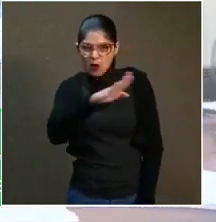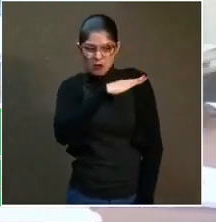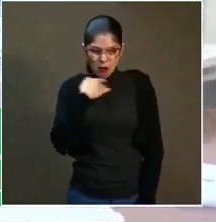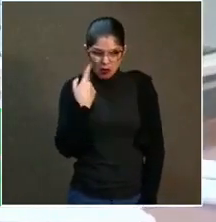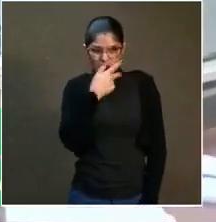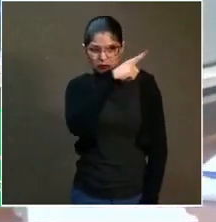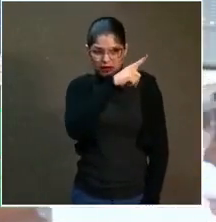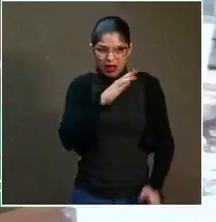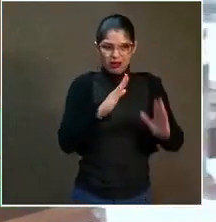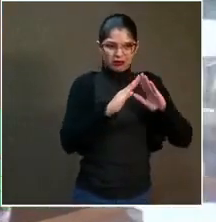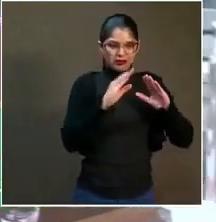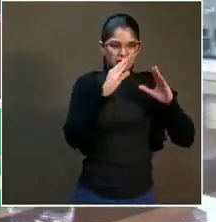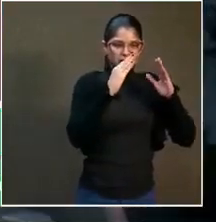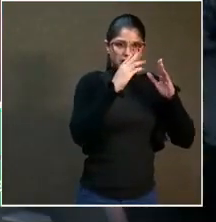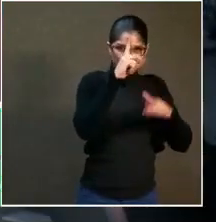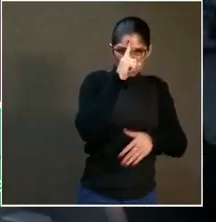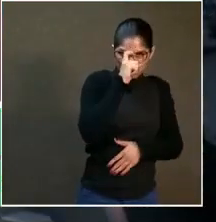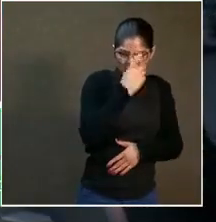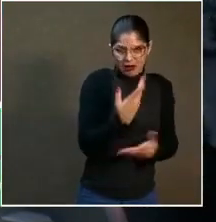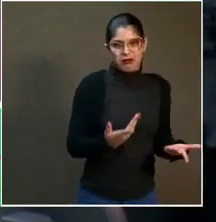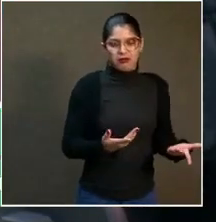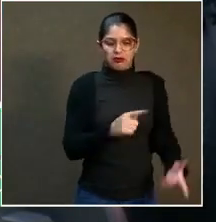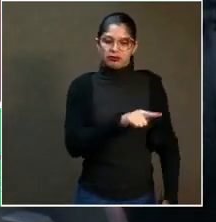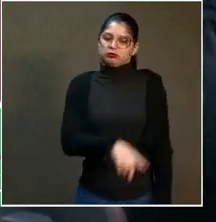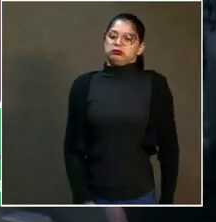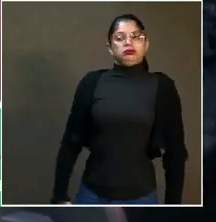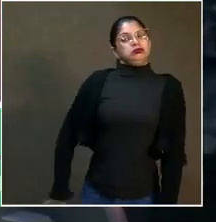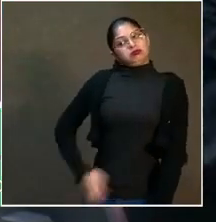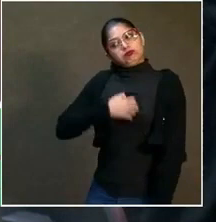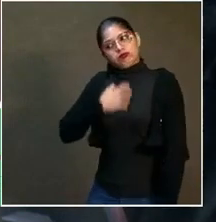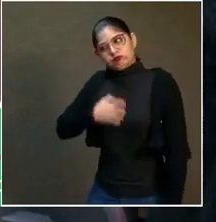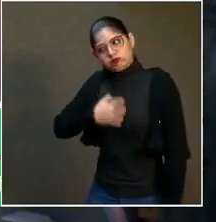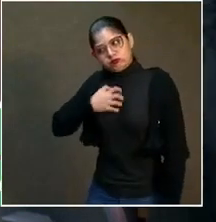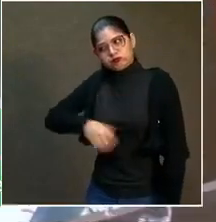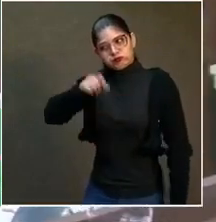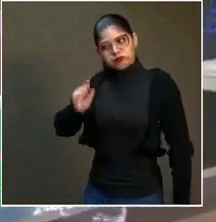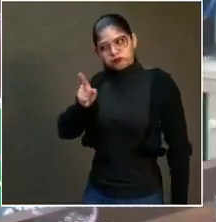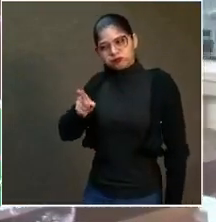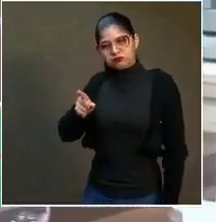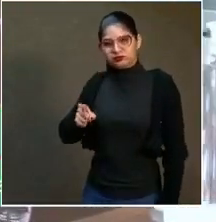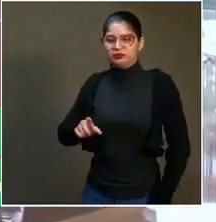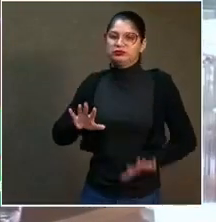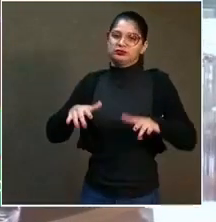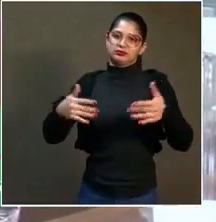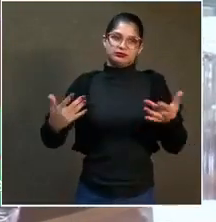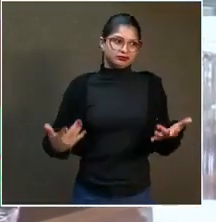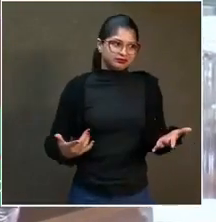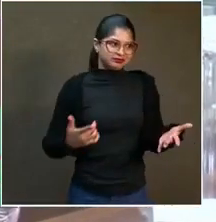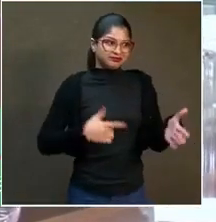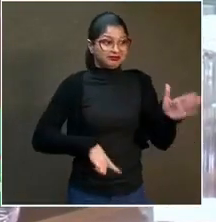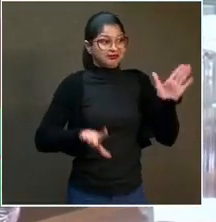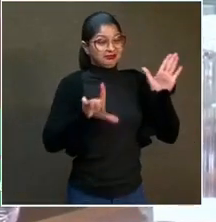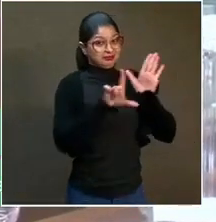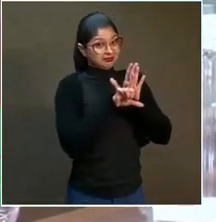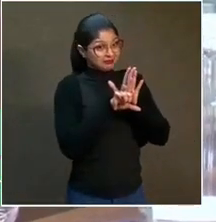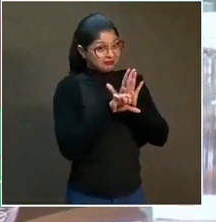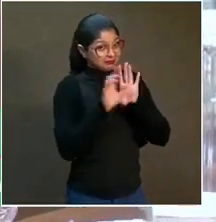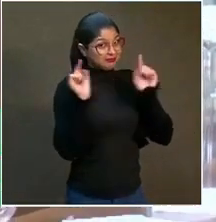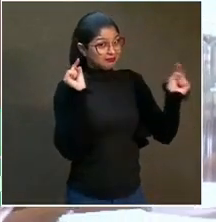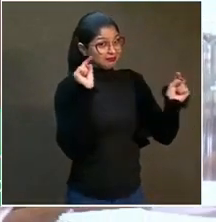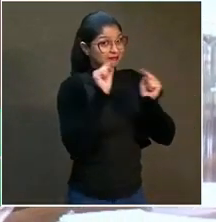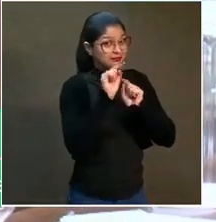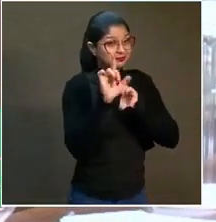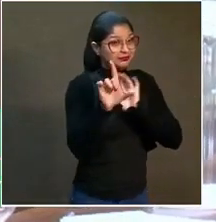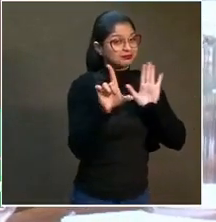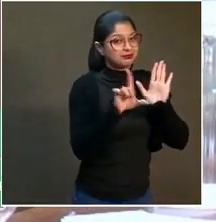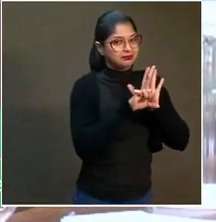abandonado. Ativou nele. Ele explodiu pela lei. Pela lei aqui, olha.